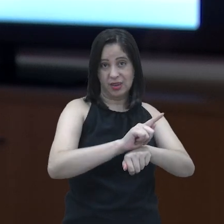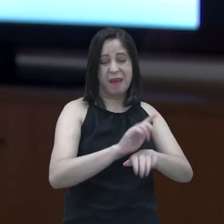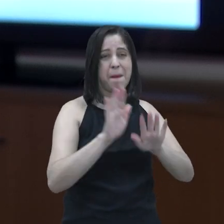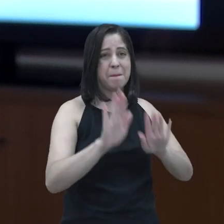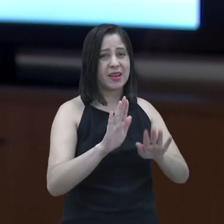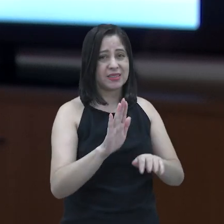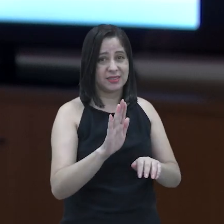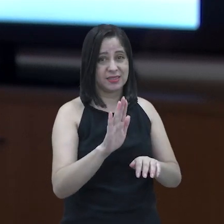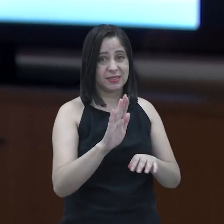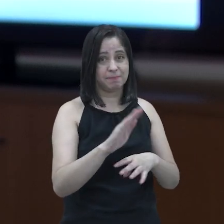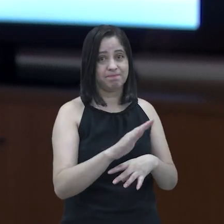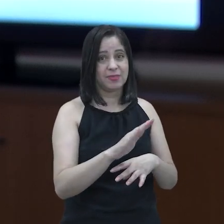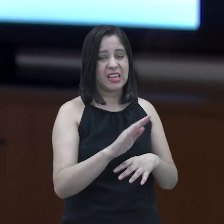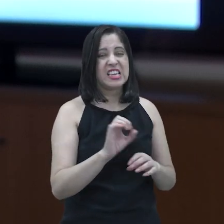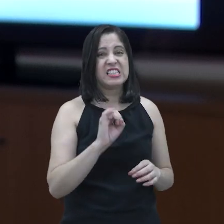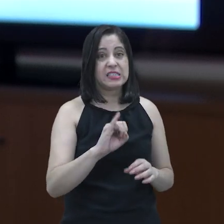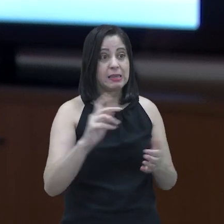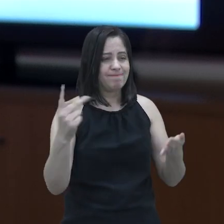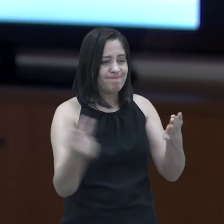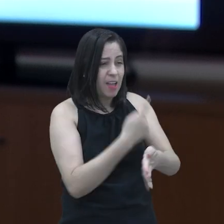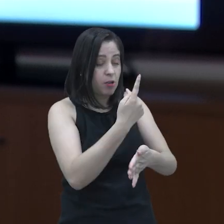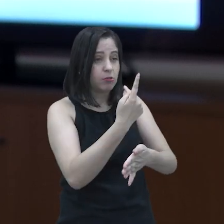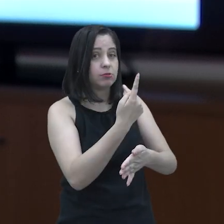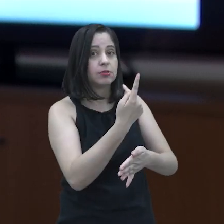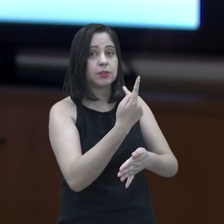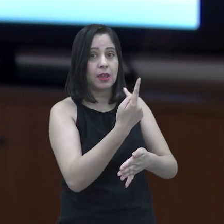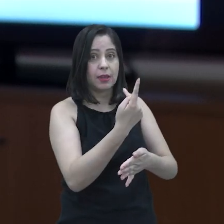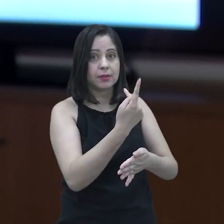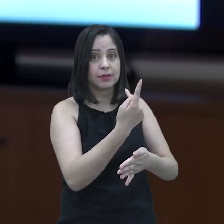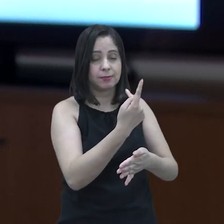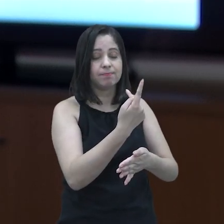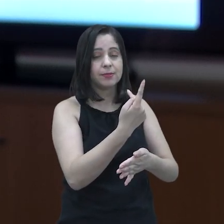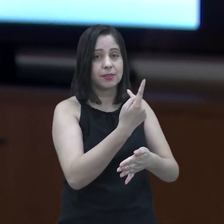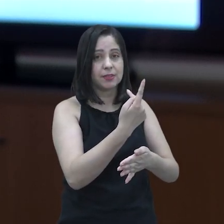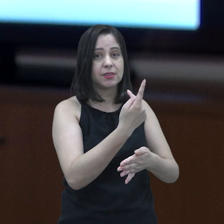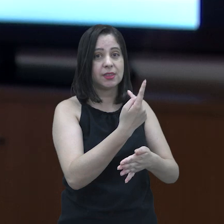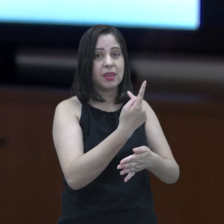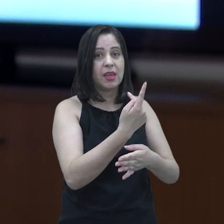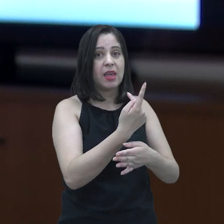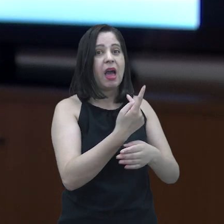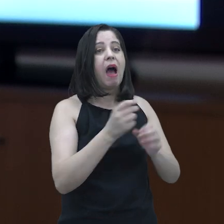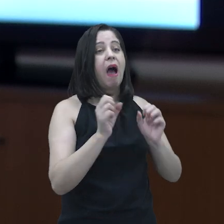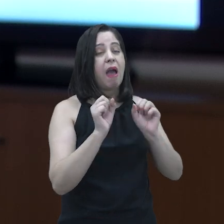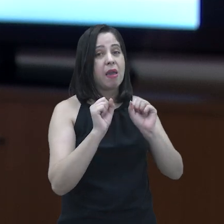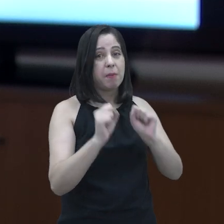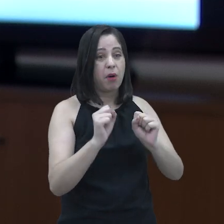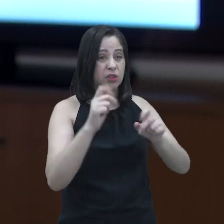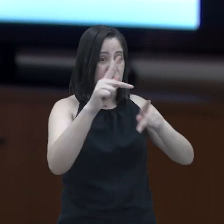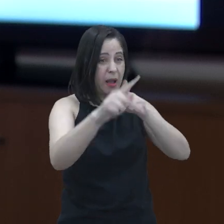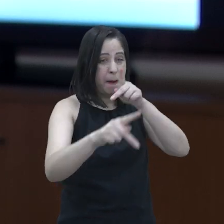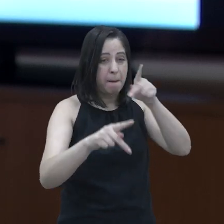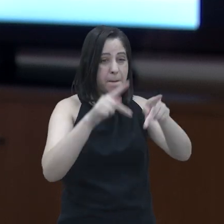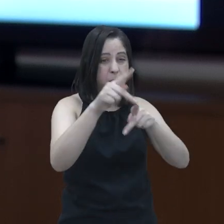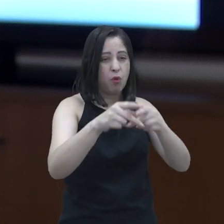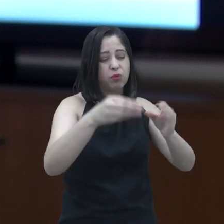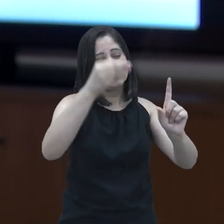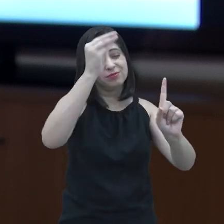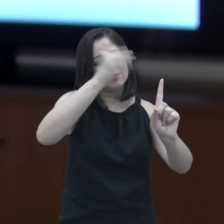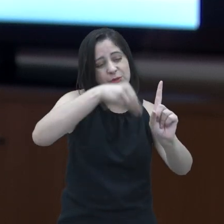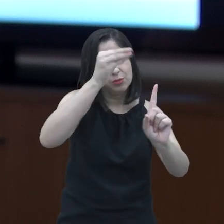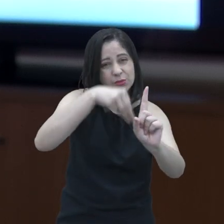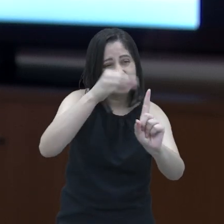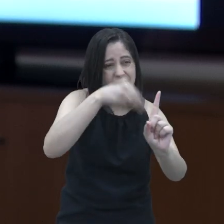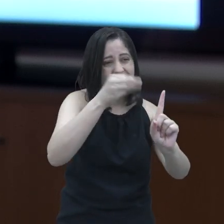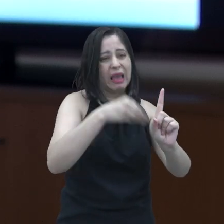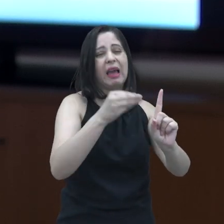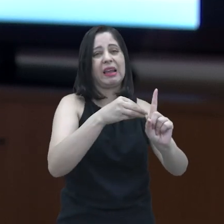geodinâmica. Mas, fundamentalmente, um desastre ele ocorre quando temos um evento desses que atinge população